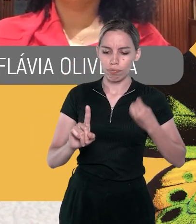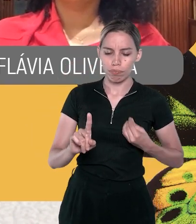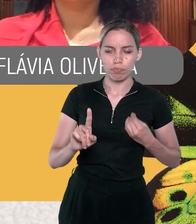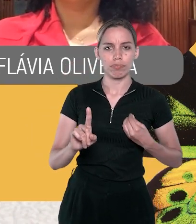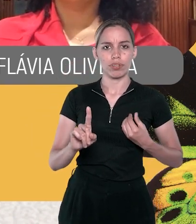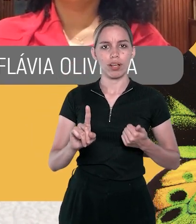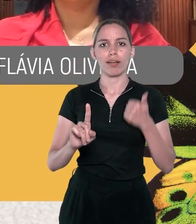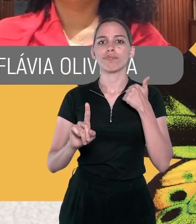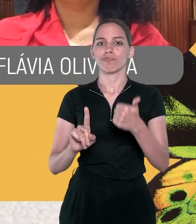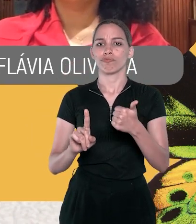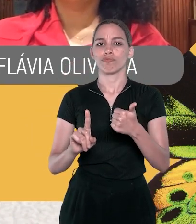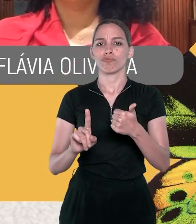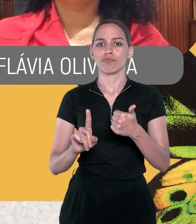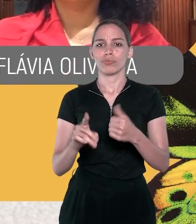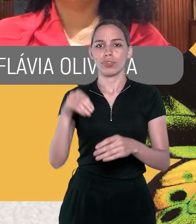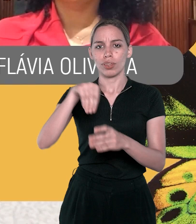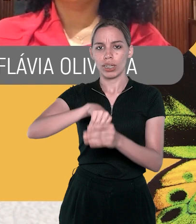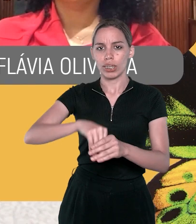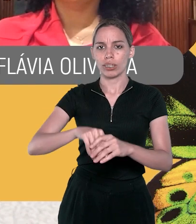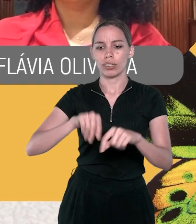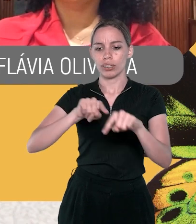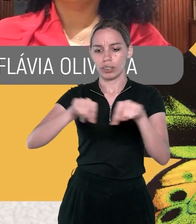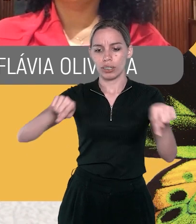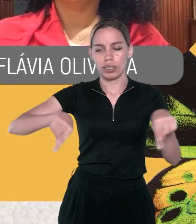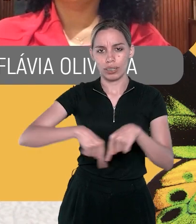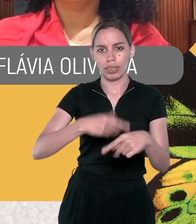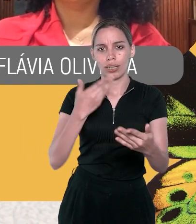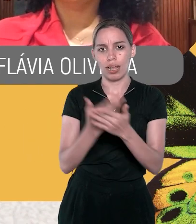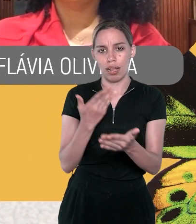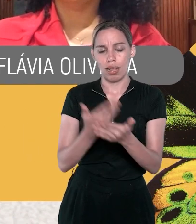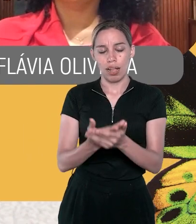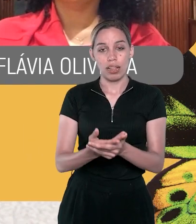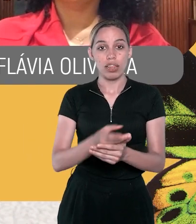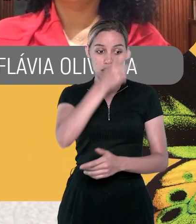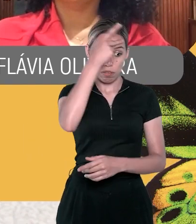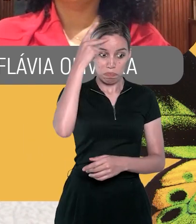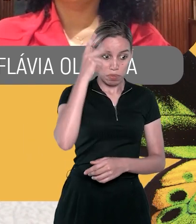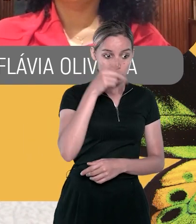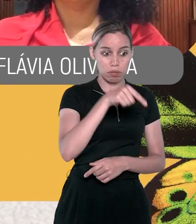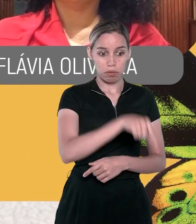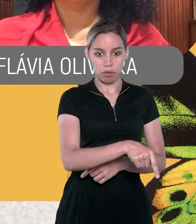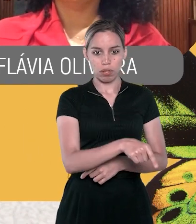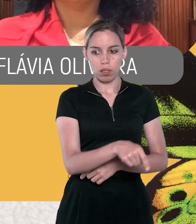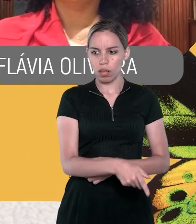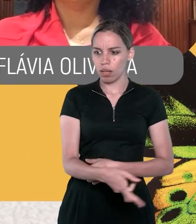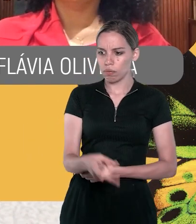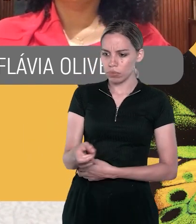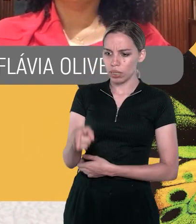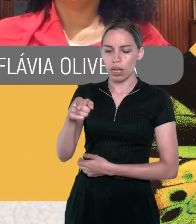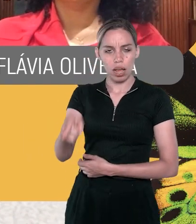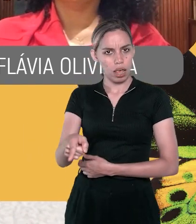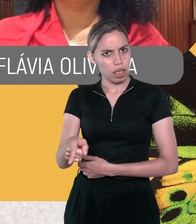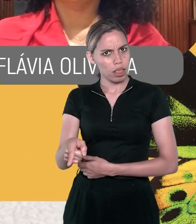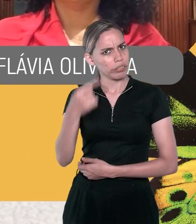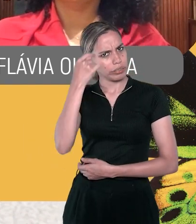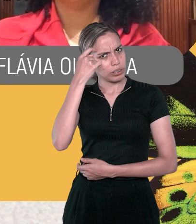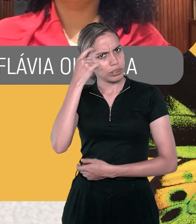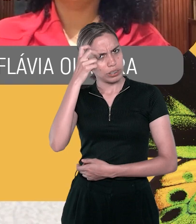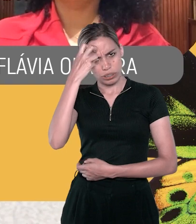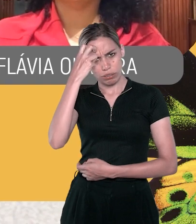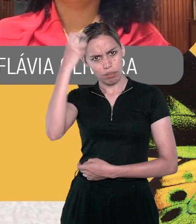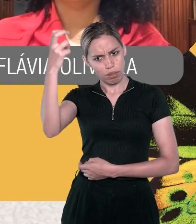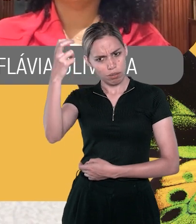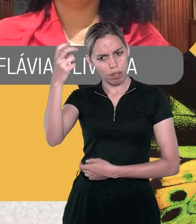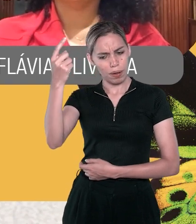e os colegas descobrem que eles são inteligentes, nossa, eles têm ideias boas, pensa